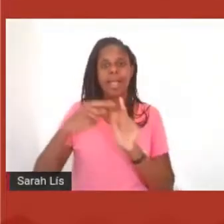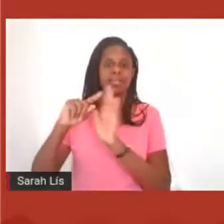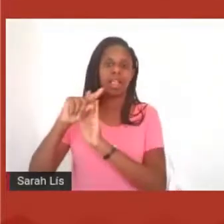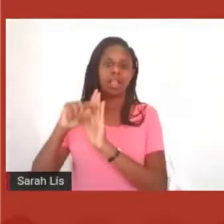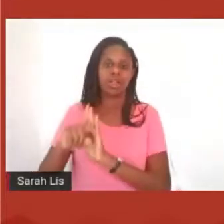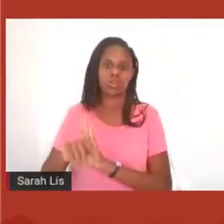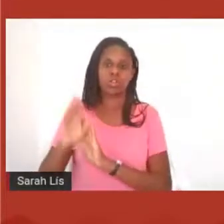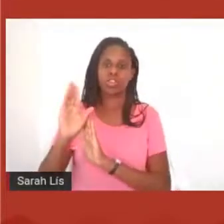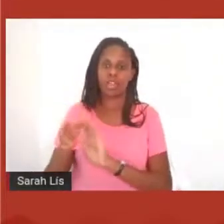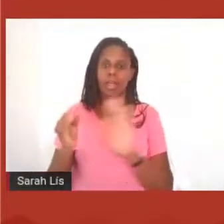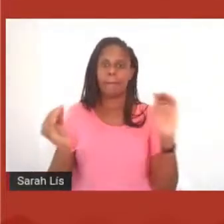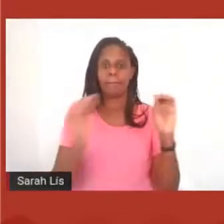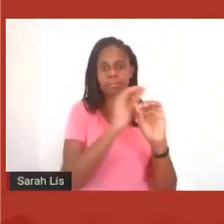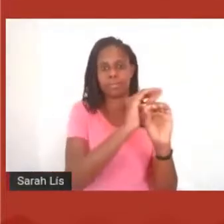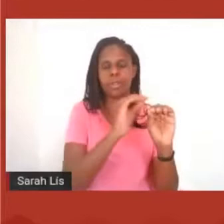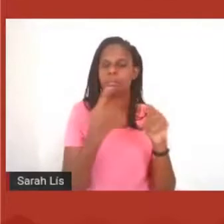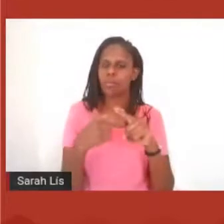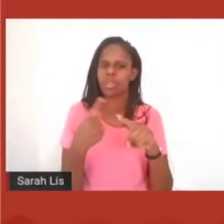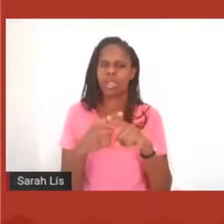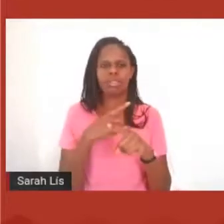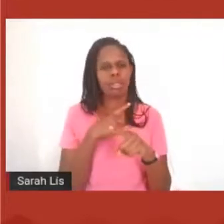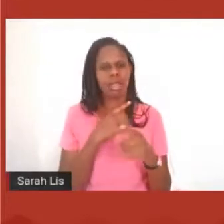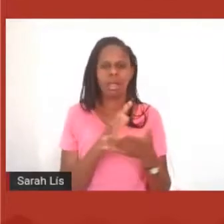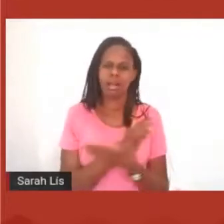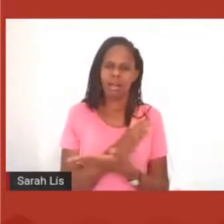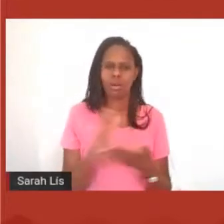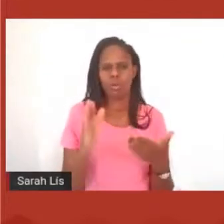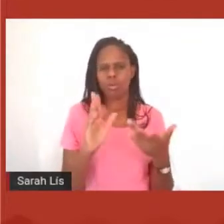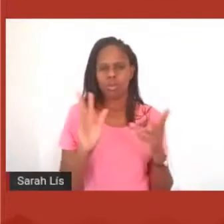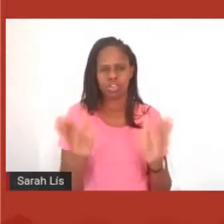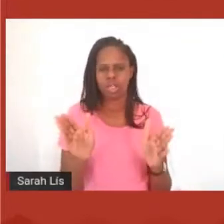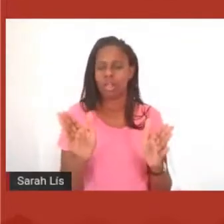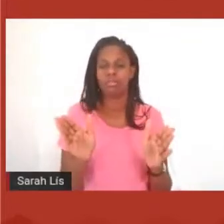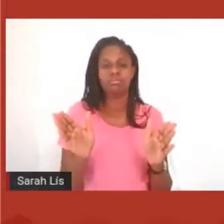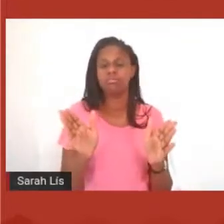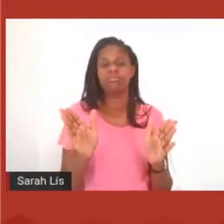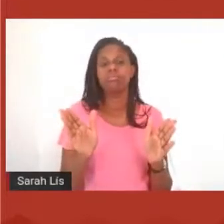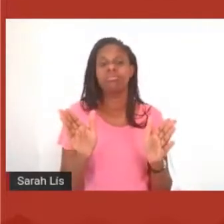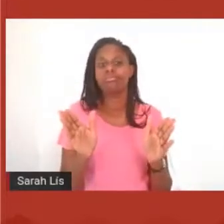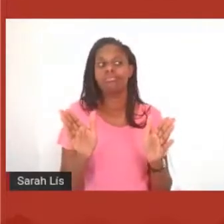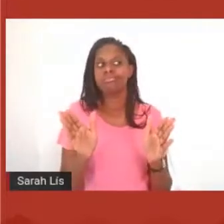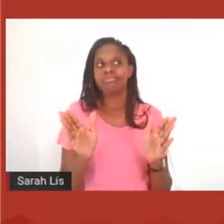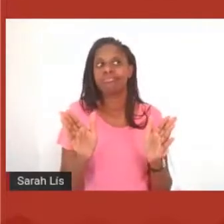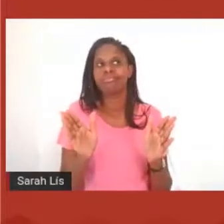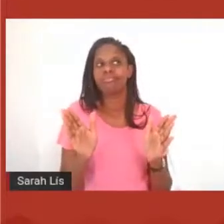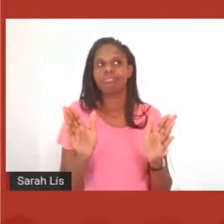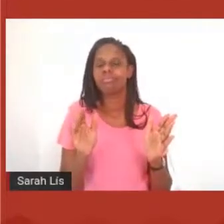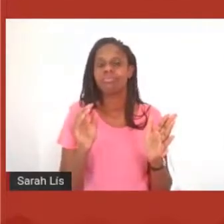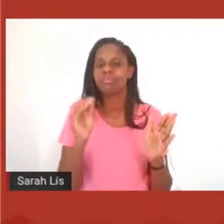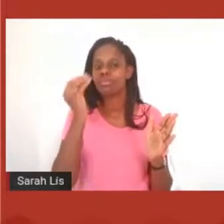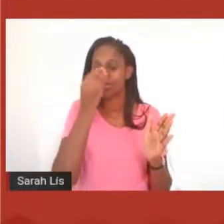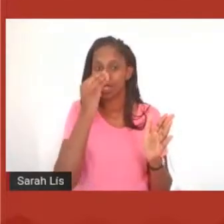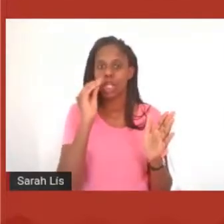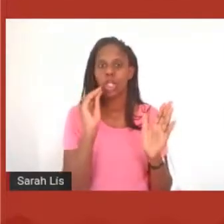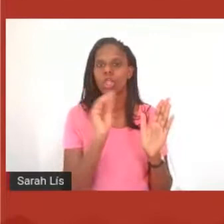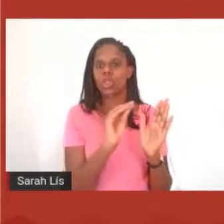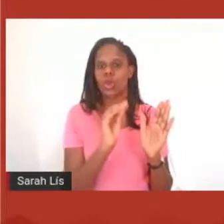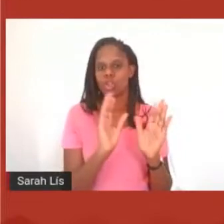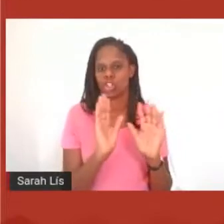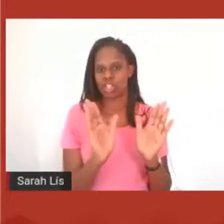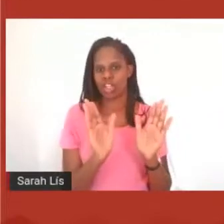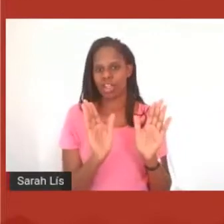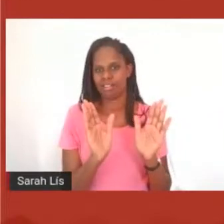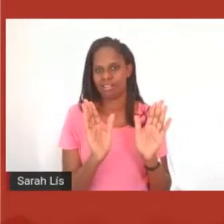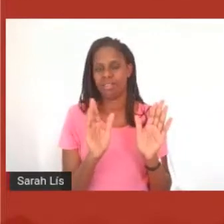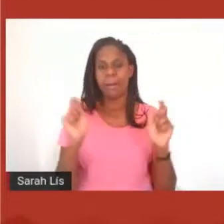já, independente de ter dito, a gente praticamente já ignorou, né, alguma